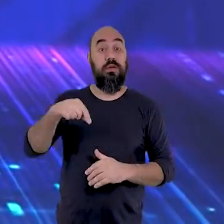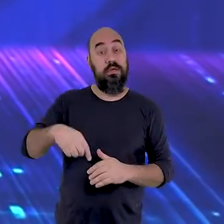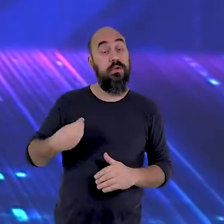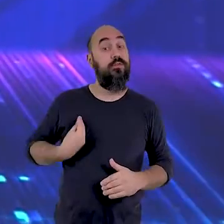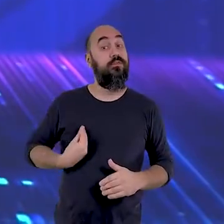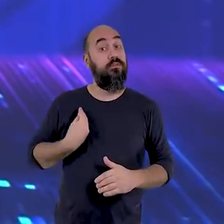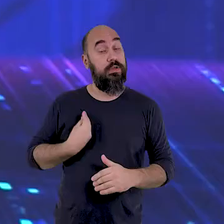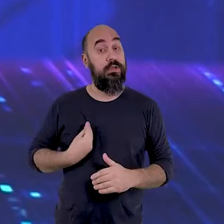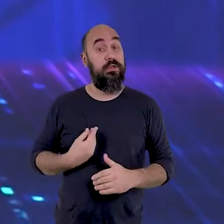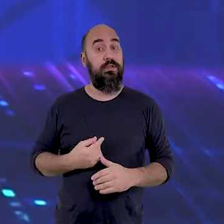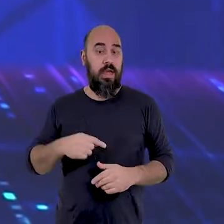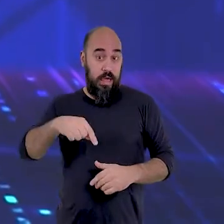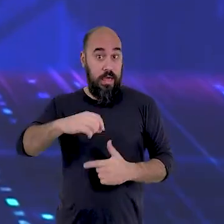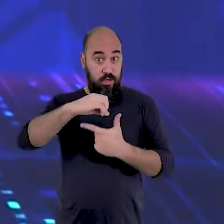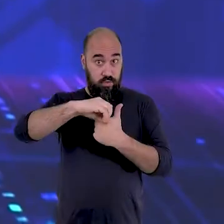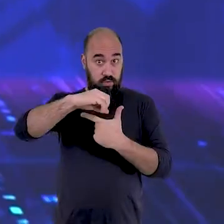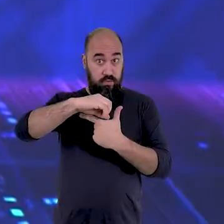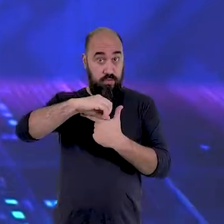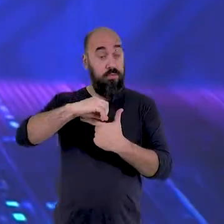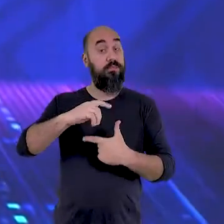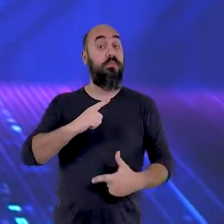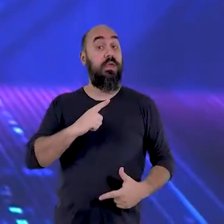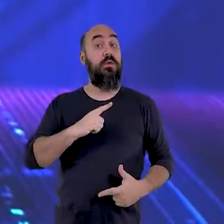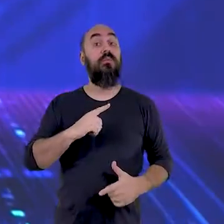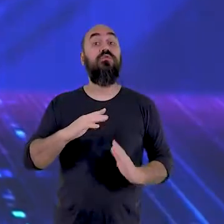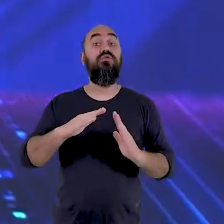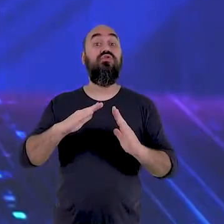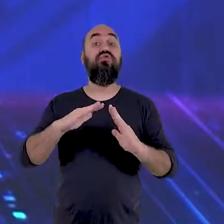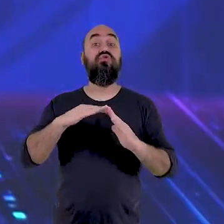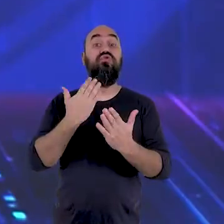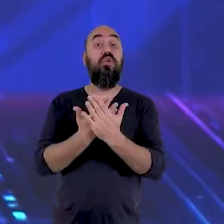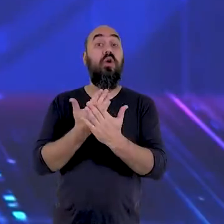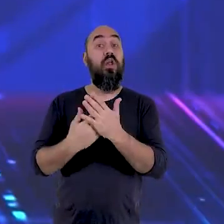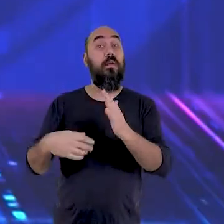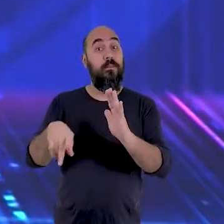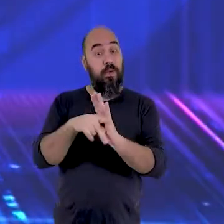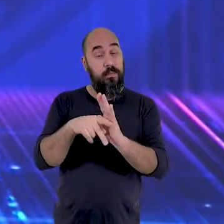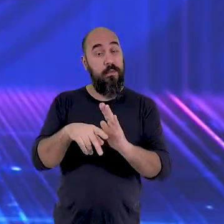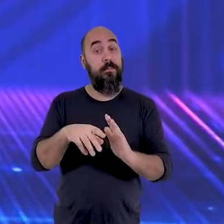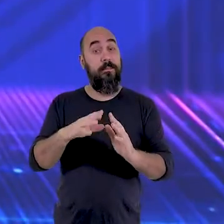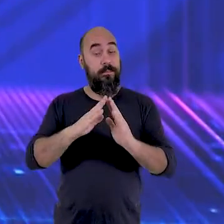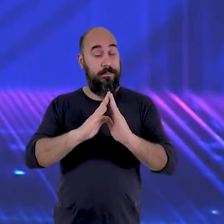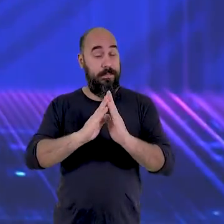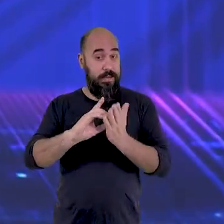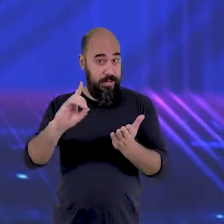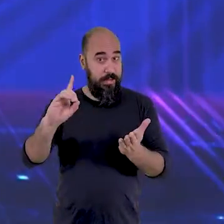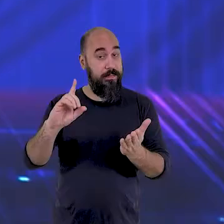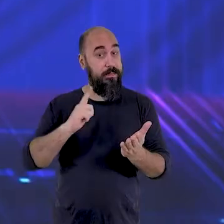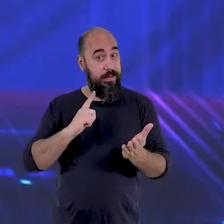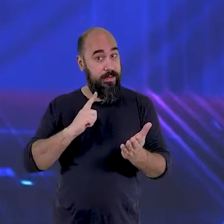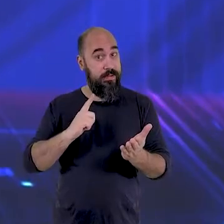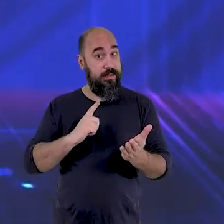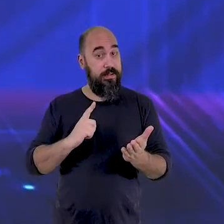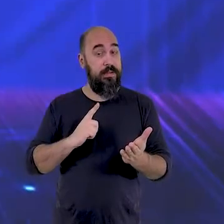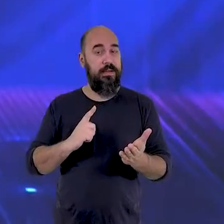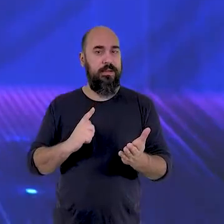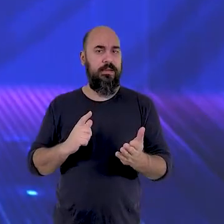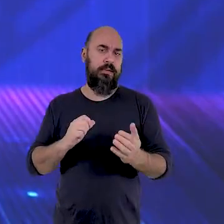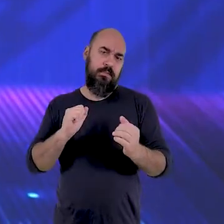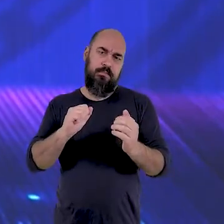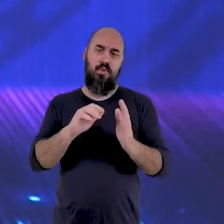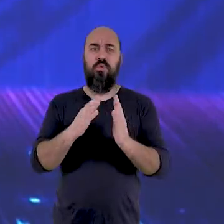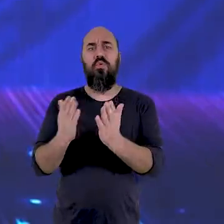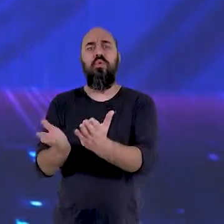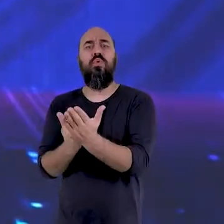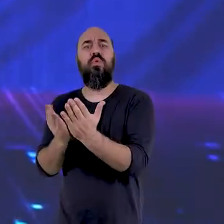Aqui na Novo Tempo, nós temos a melhor e maior escola bíblica do mundo, e você pode ser parte dela. E por que é importante um guia